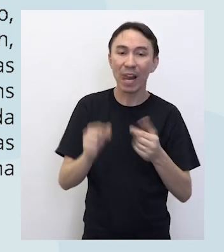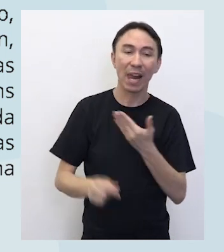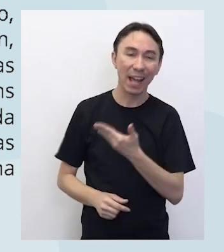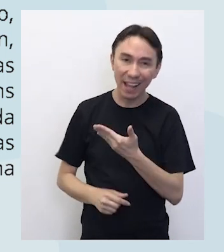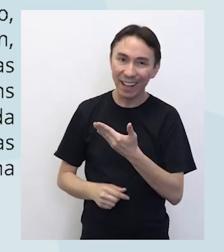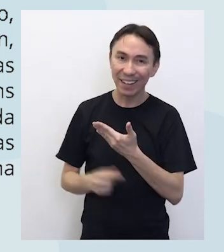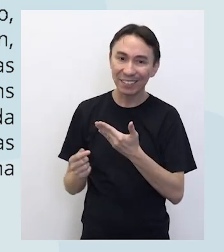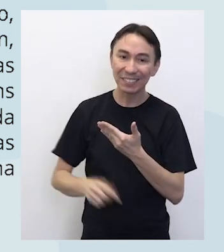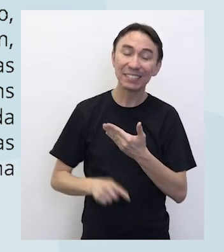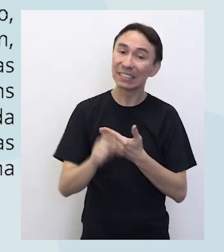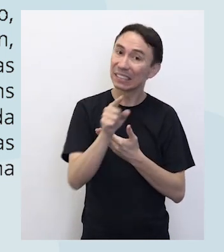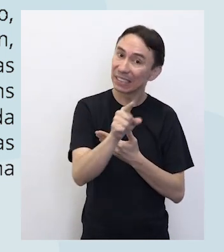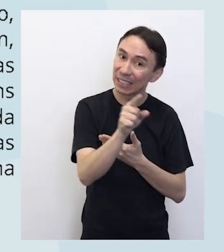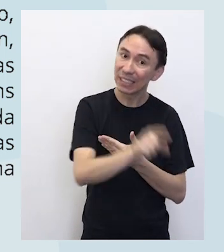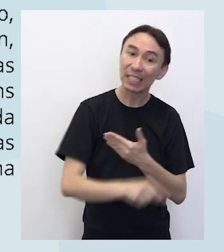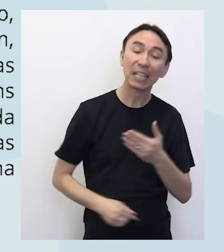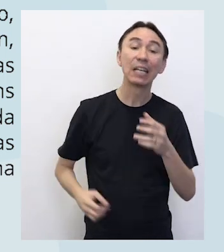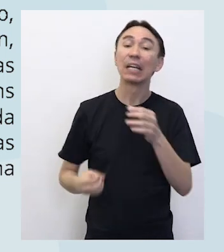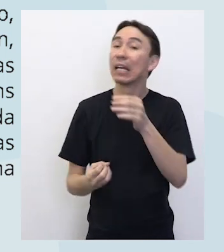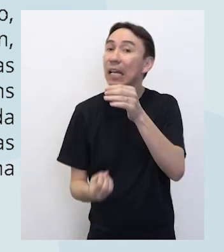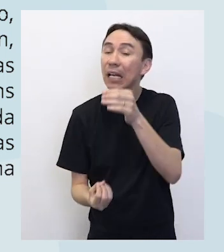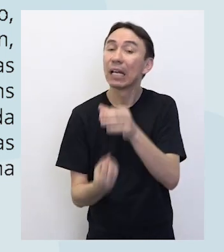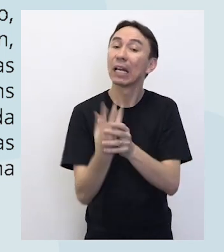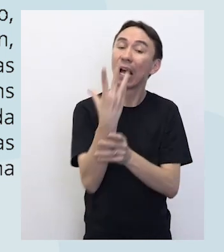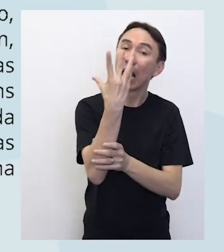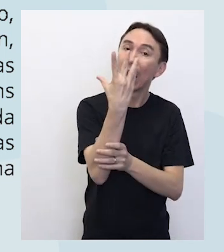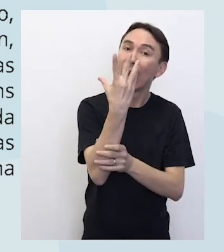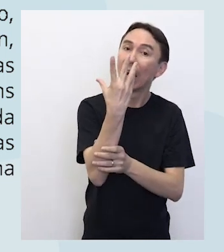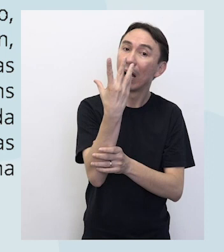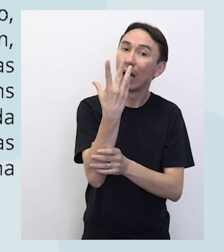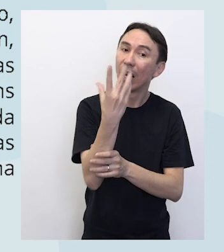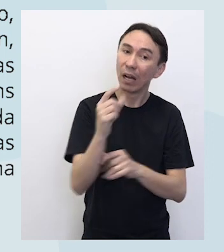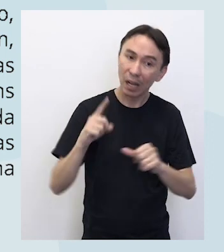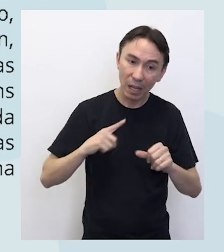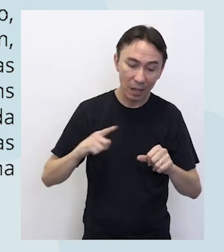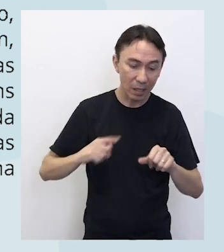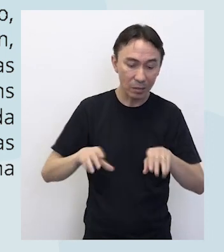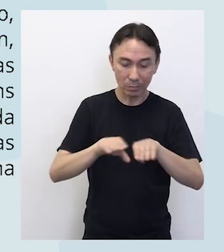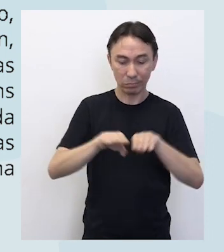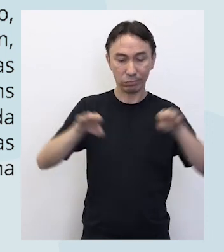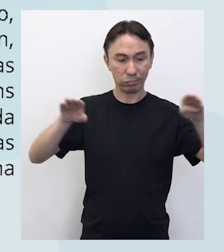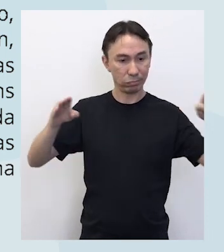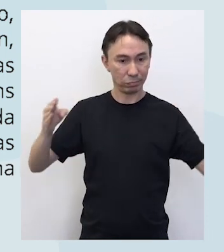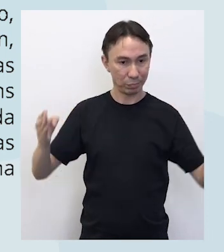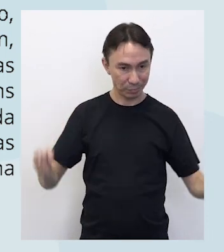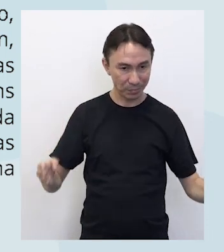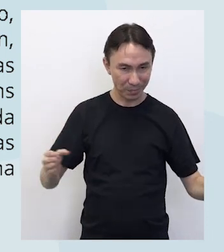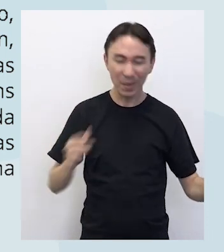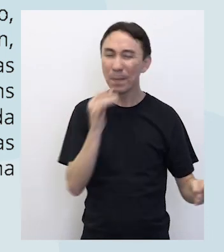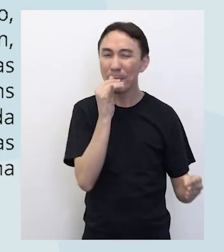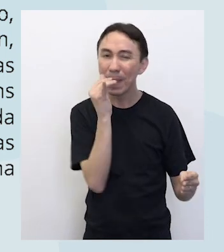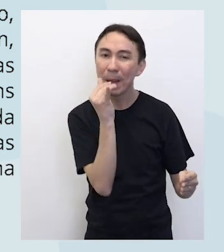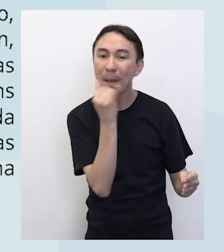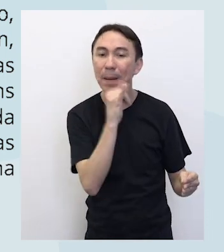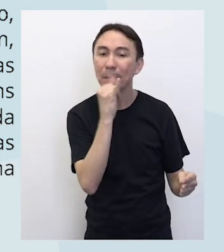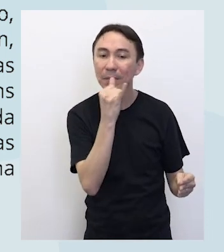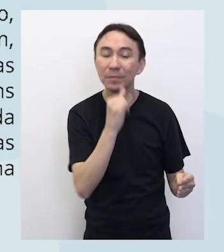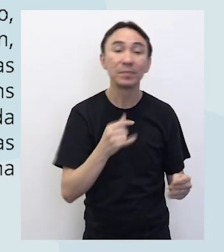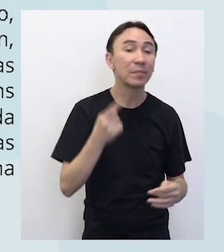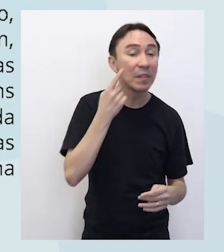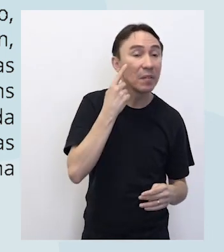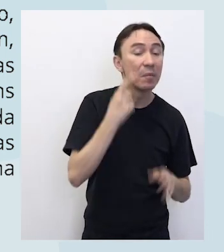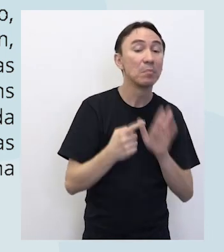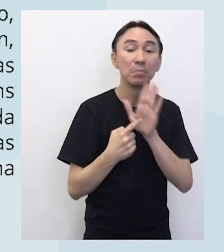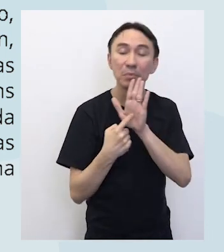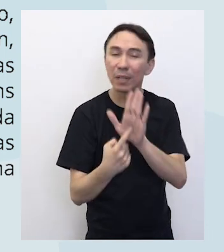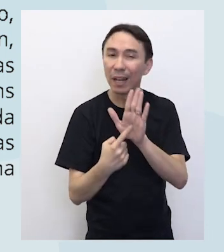criação. A nossa proposta é que vocês construam uma maquete de um palco à italiana, de forma a evidenciar a quarta parede com materiais